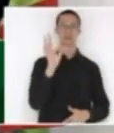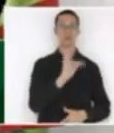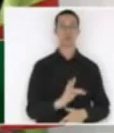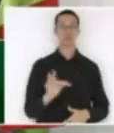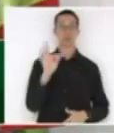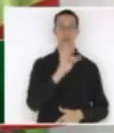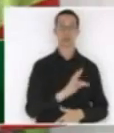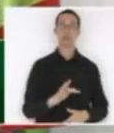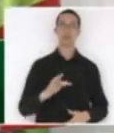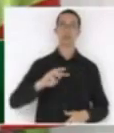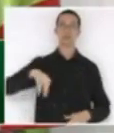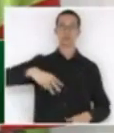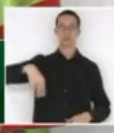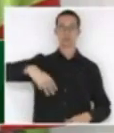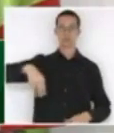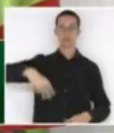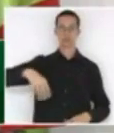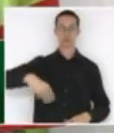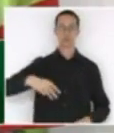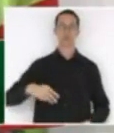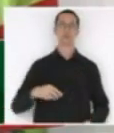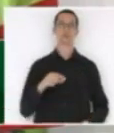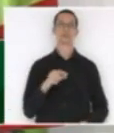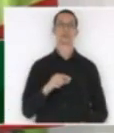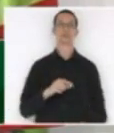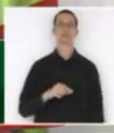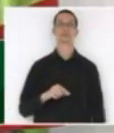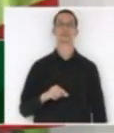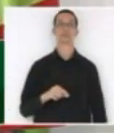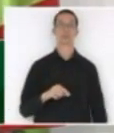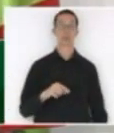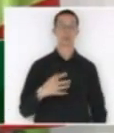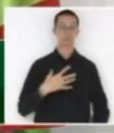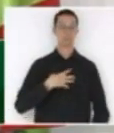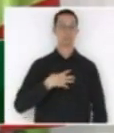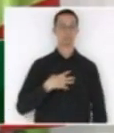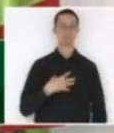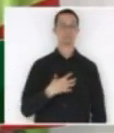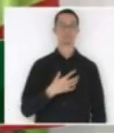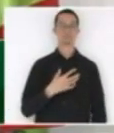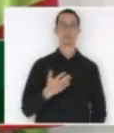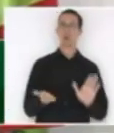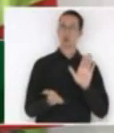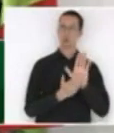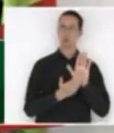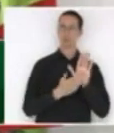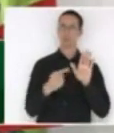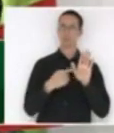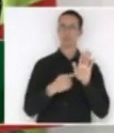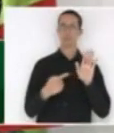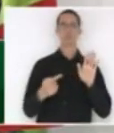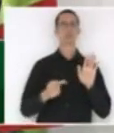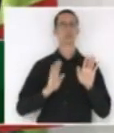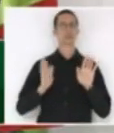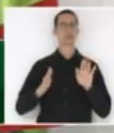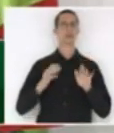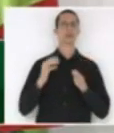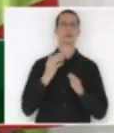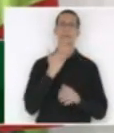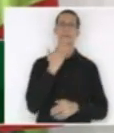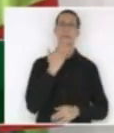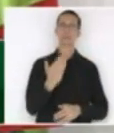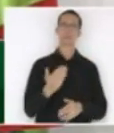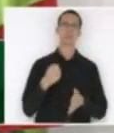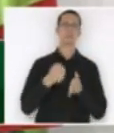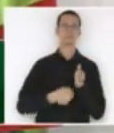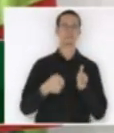rodovia Jacob Vestre. E dizer que é um sentimento e um pleito que está sendo trabalhado há muito tempo, na qual já